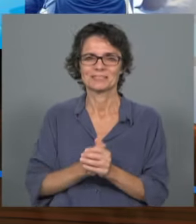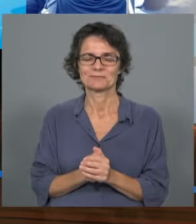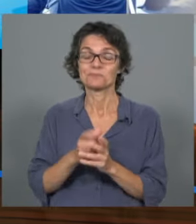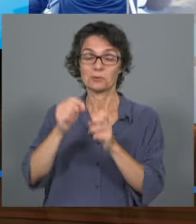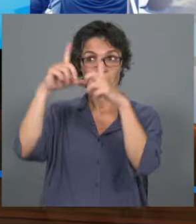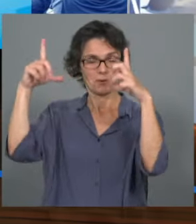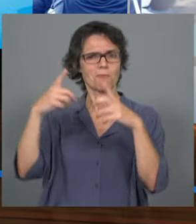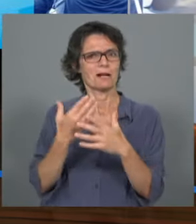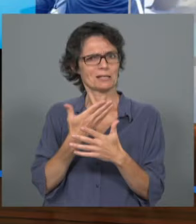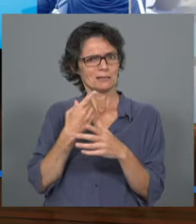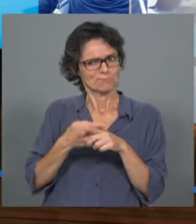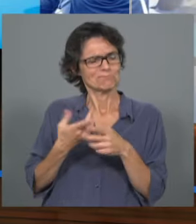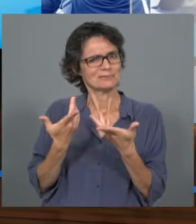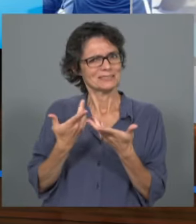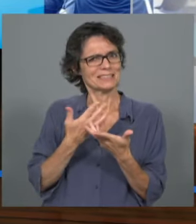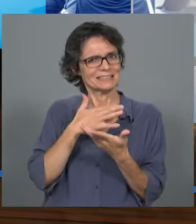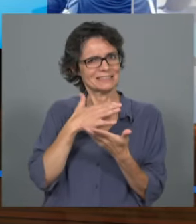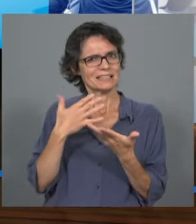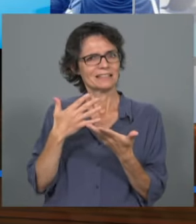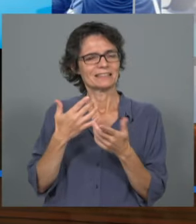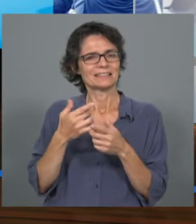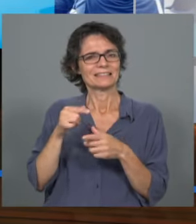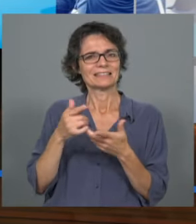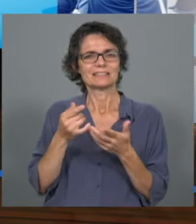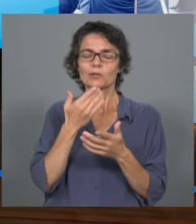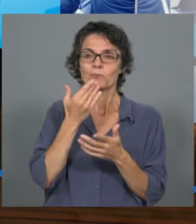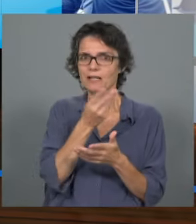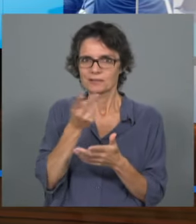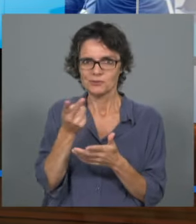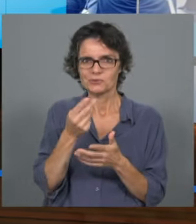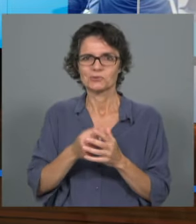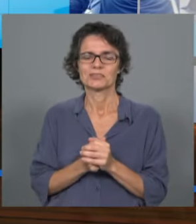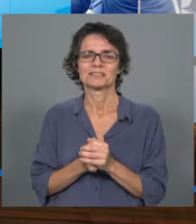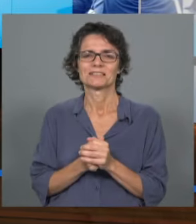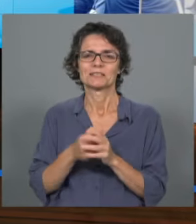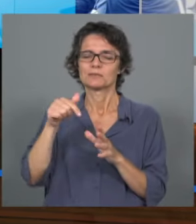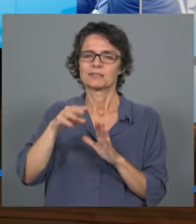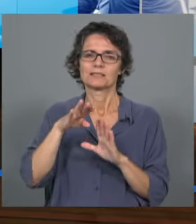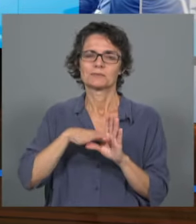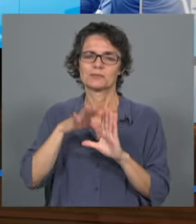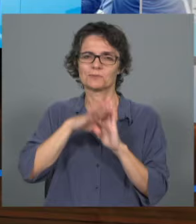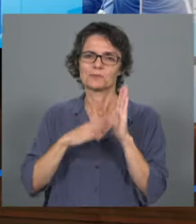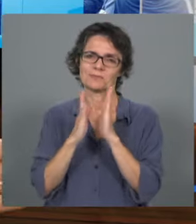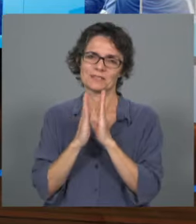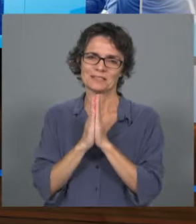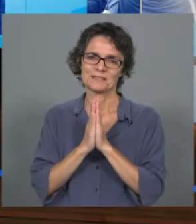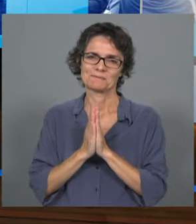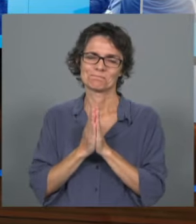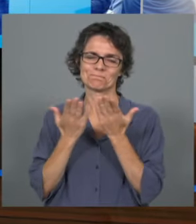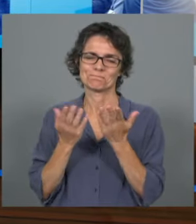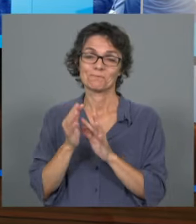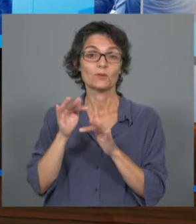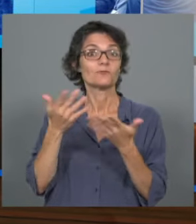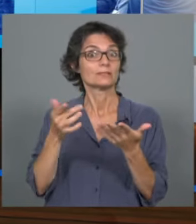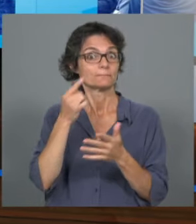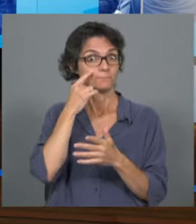este mês da criação. A Catarina Sá Couto, João Luís Fontes, muito obrigado por terem estado connosco hoje aqui no programa Eclésia. A terminar,